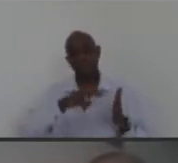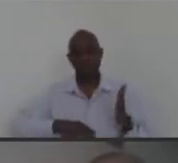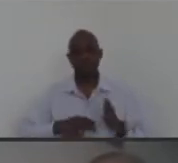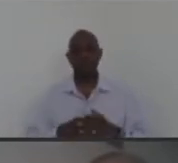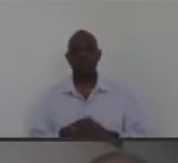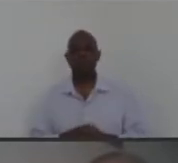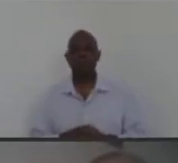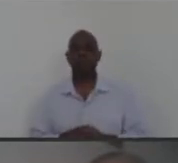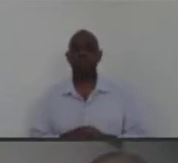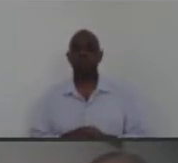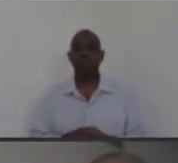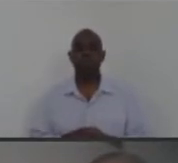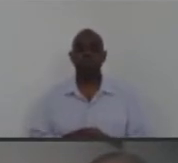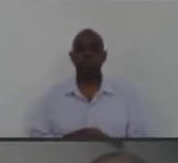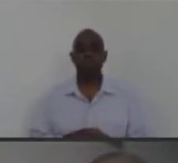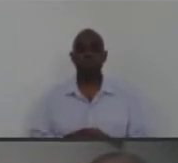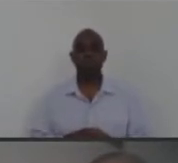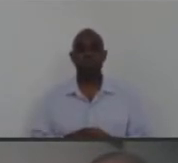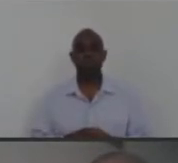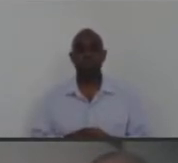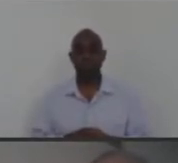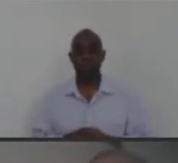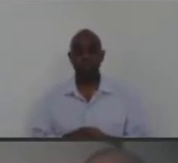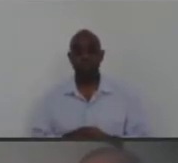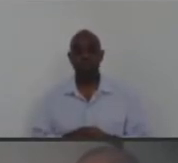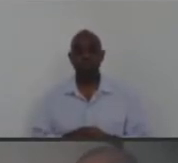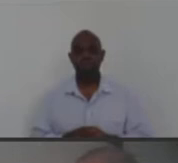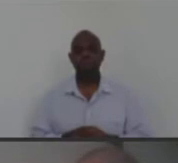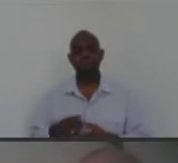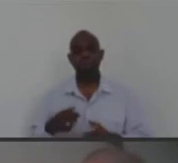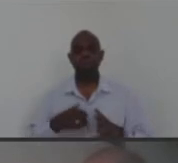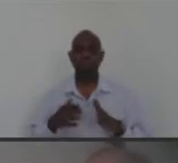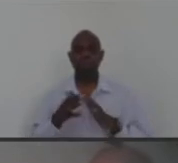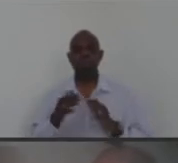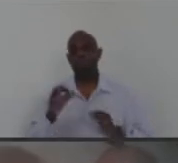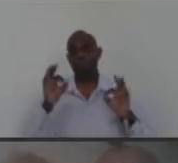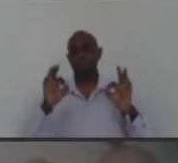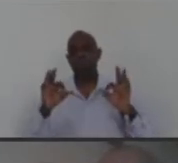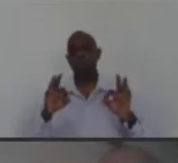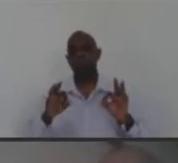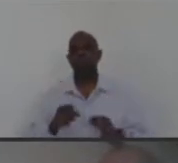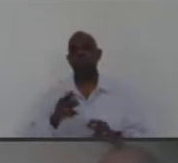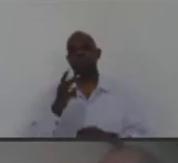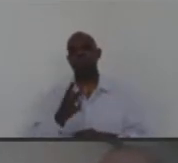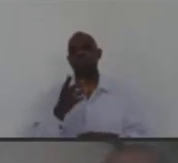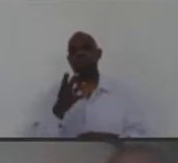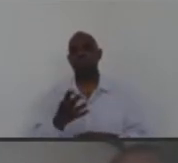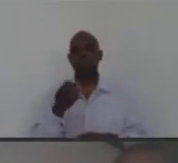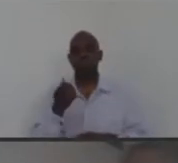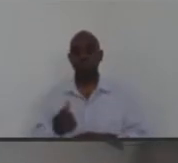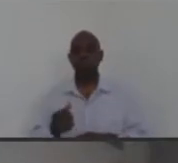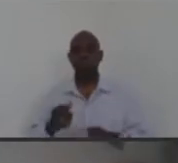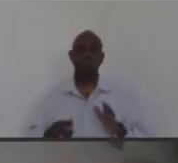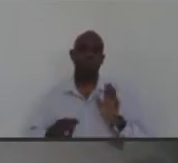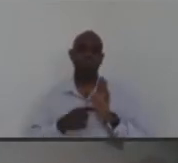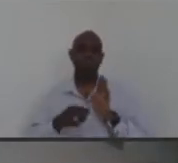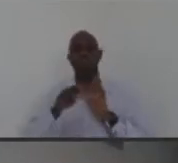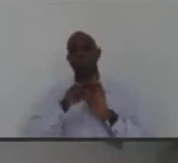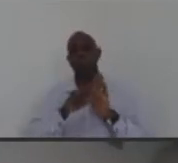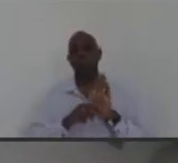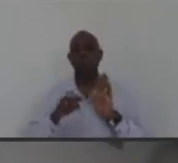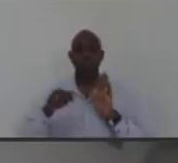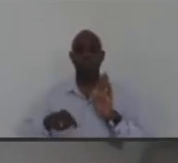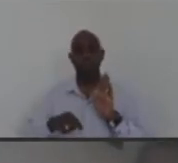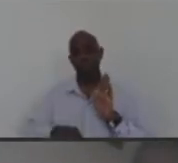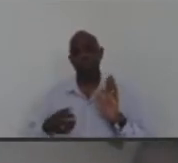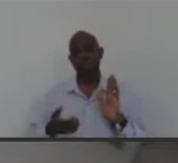Excelentíssimo senhor presidente da Câmara Municipal de Sumaré, pedido de urgência especial, nos termos do artigo 243, seguinte do regimento interno desta casa, requeremos a